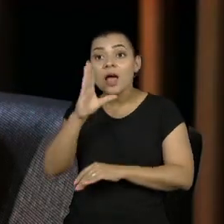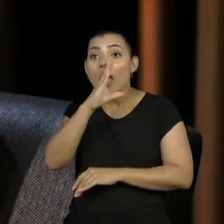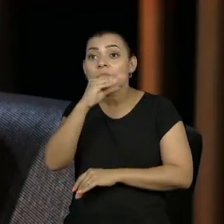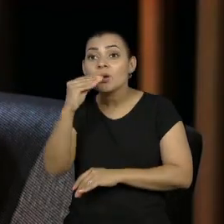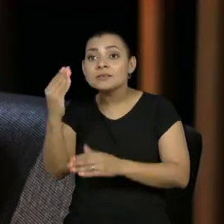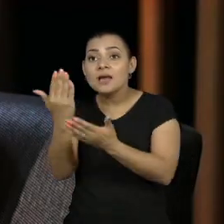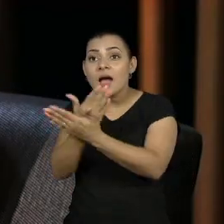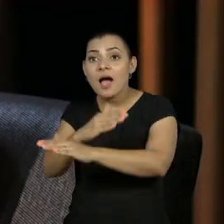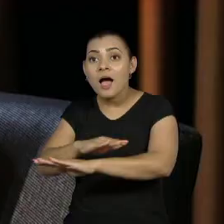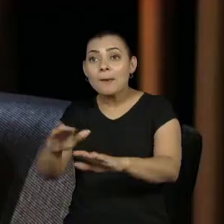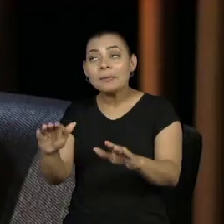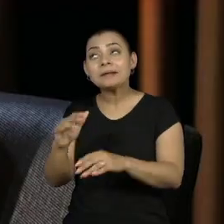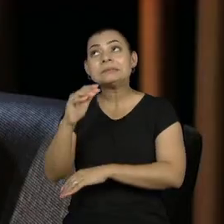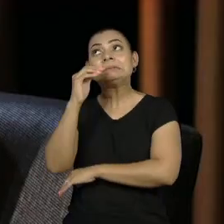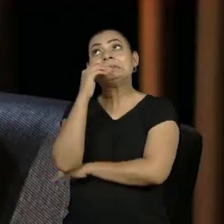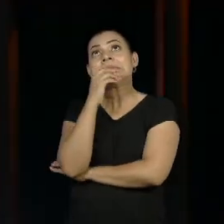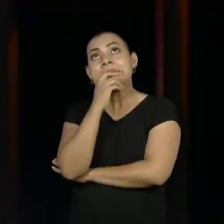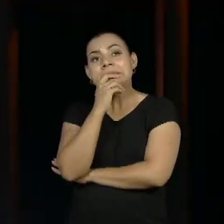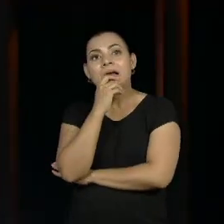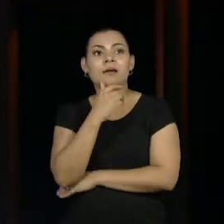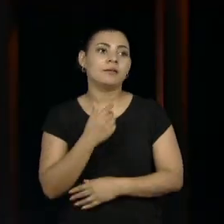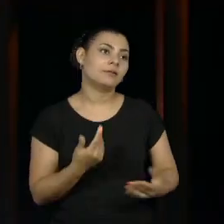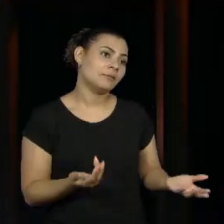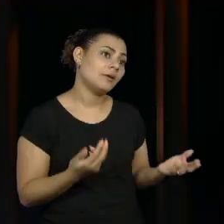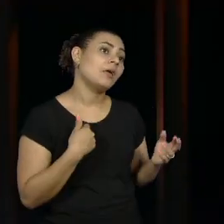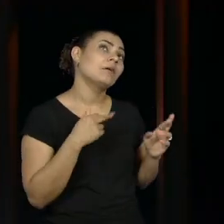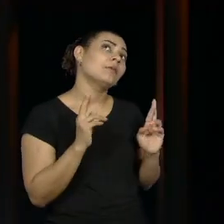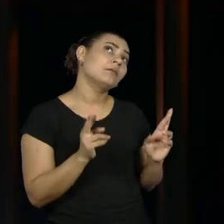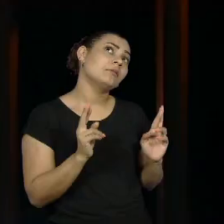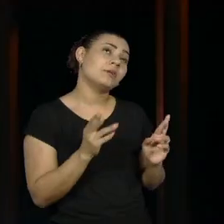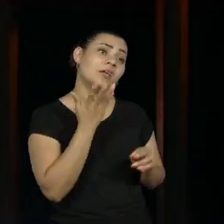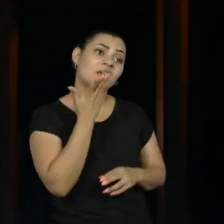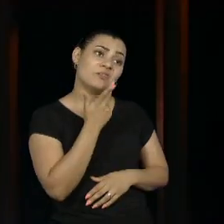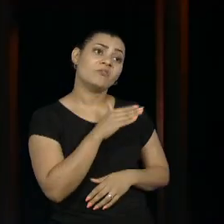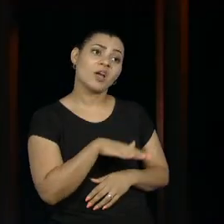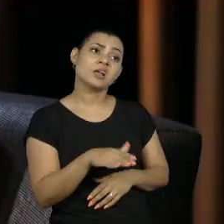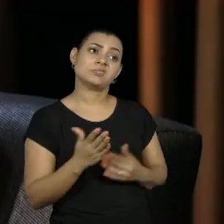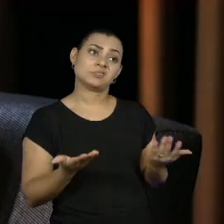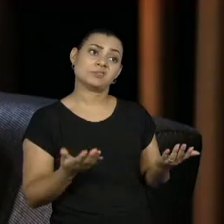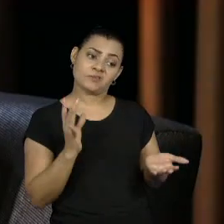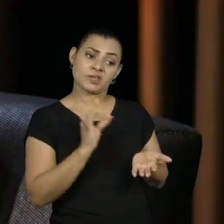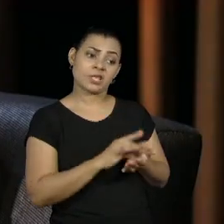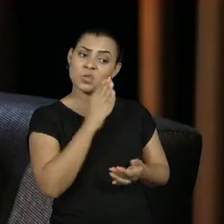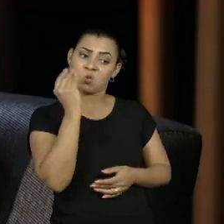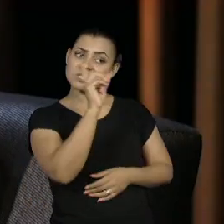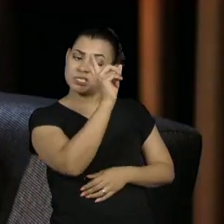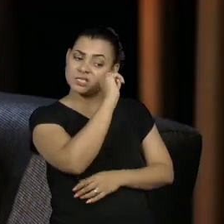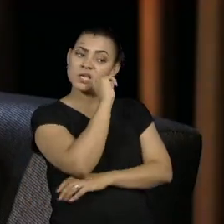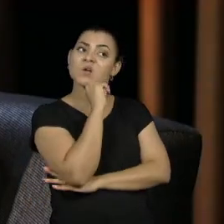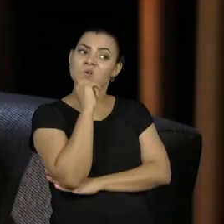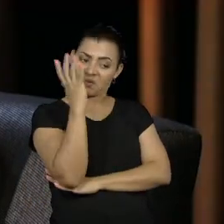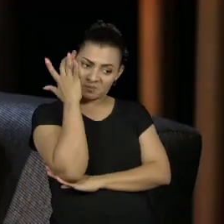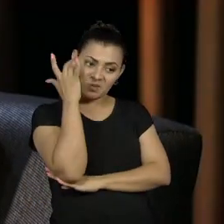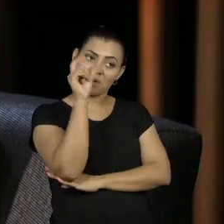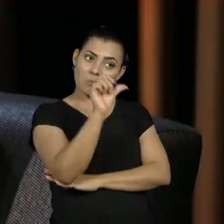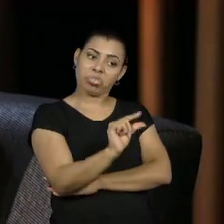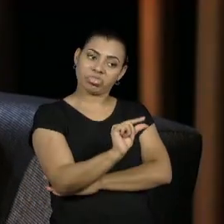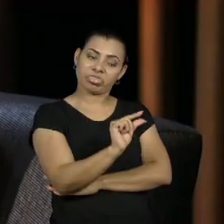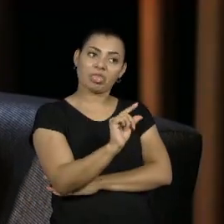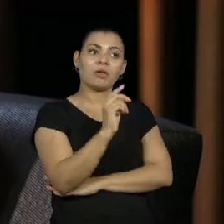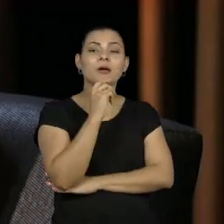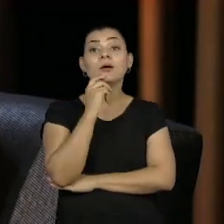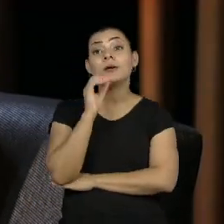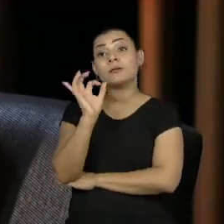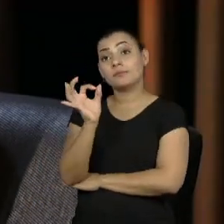né eu penso eu tô sou times que eu tava falando da infância eu e tivemos